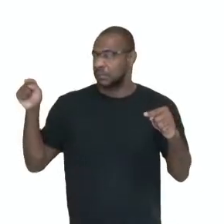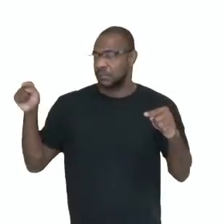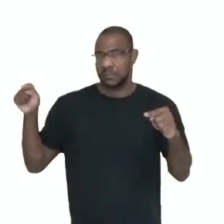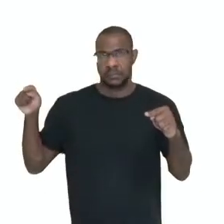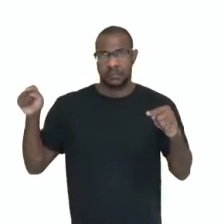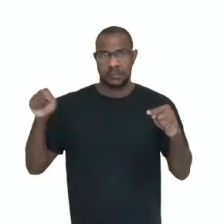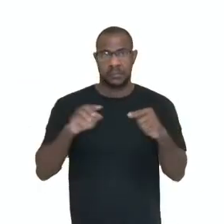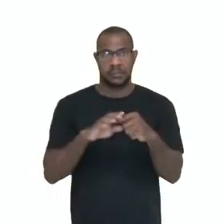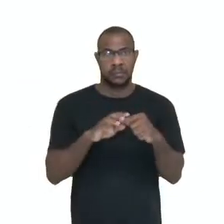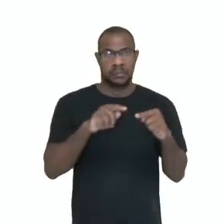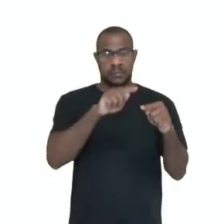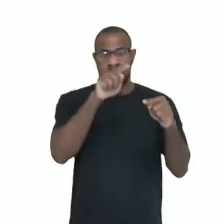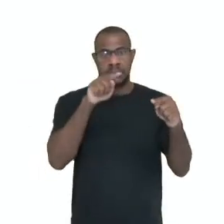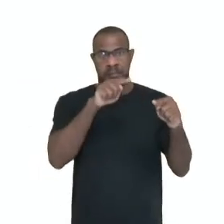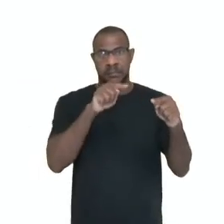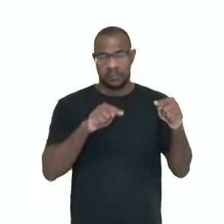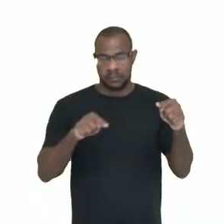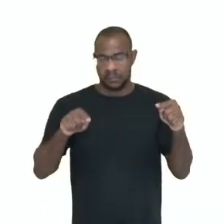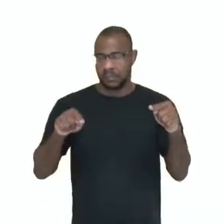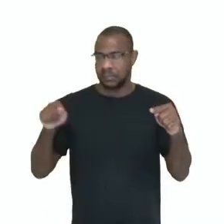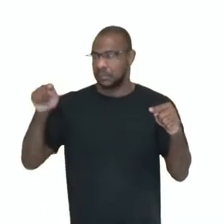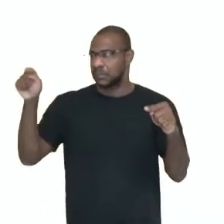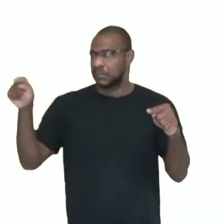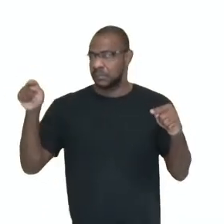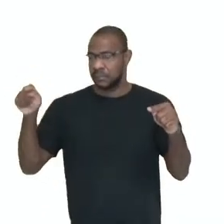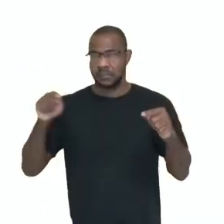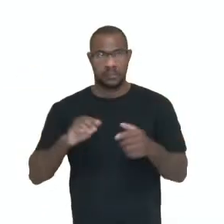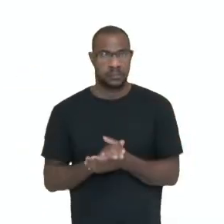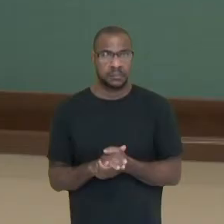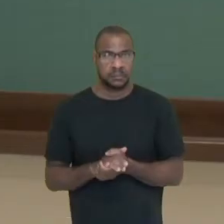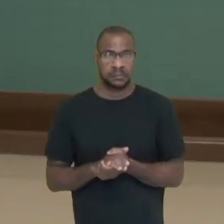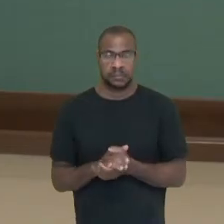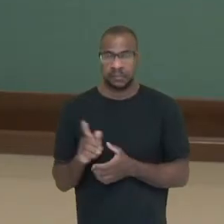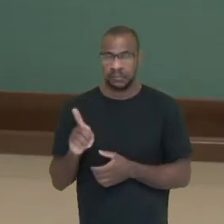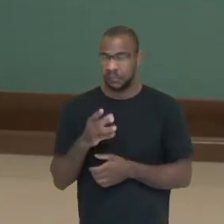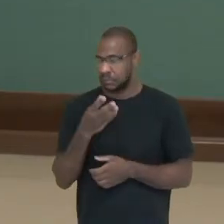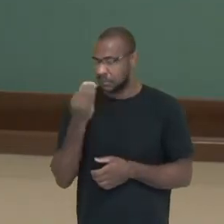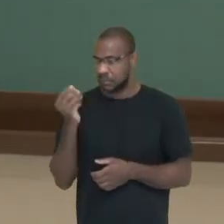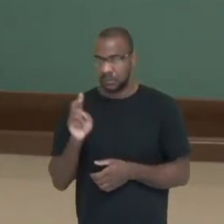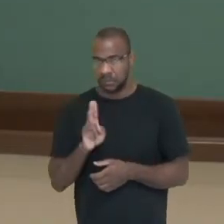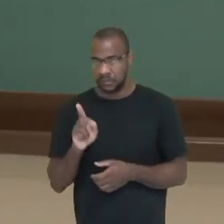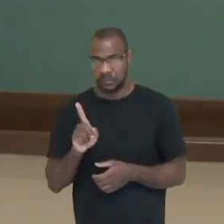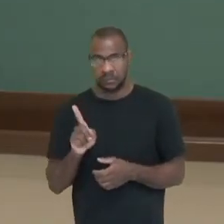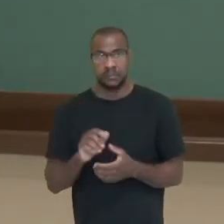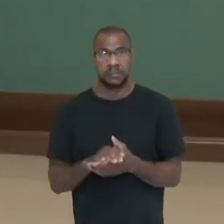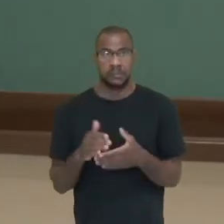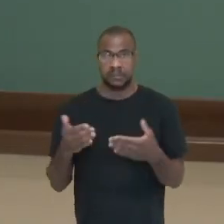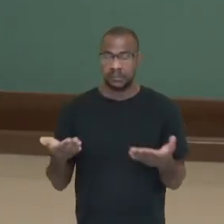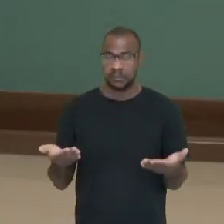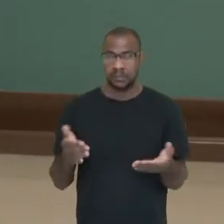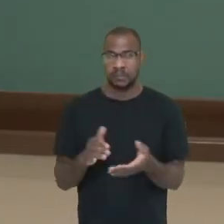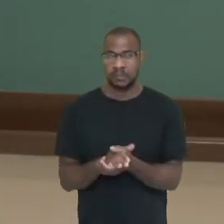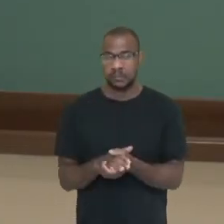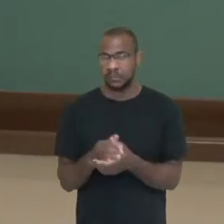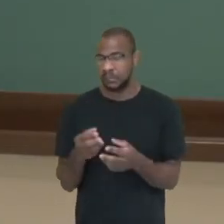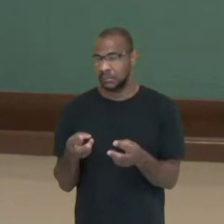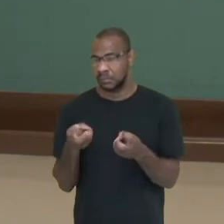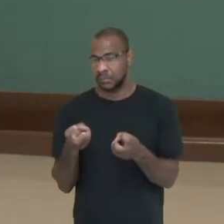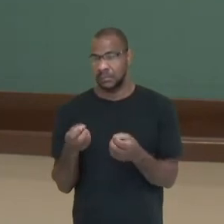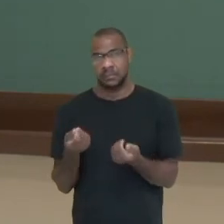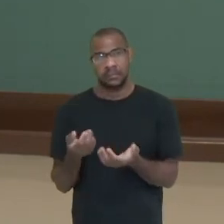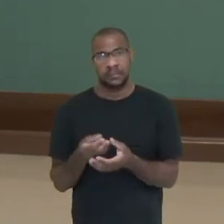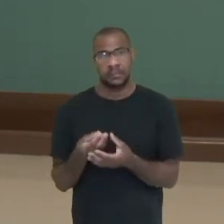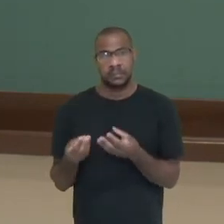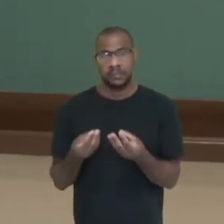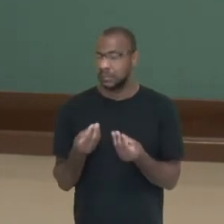no vale e na crista 5, tá? Não esqueça disso. Então isso aqui, veja, olha como é que o Enem cobra, né?